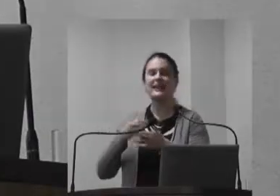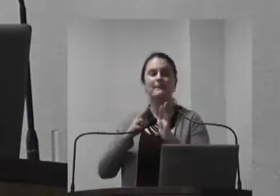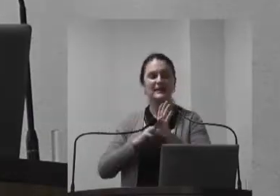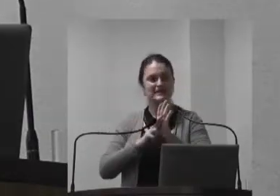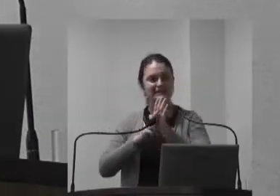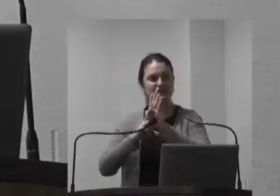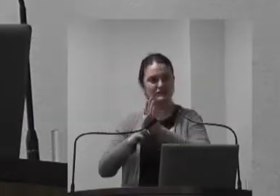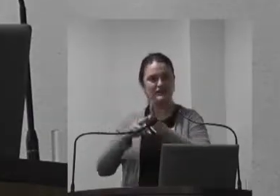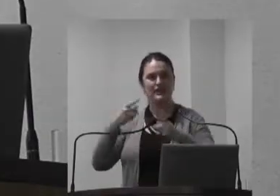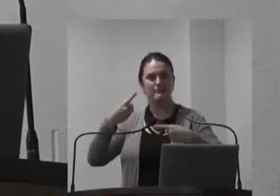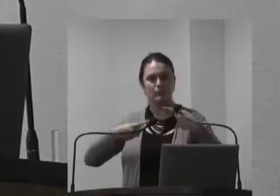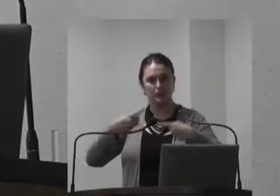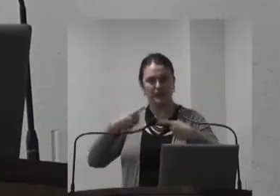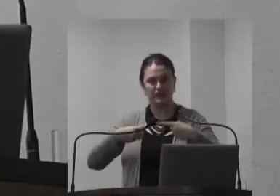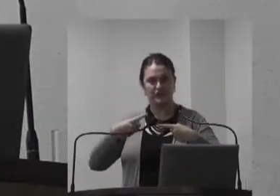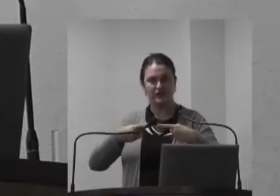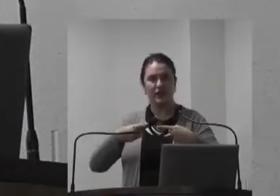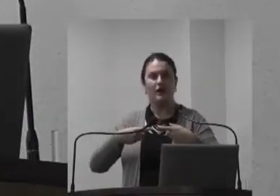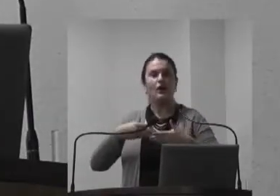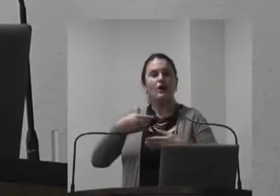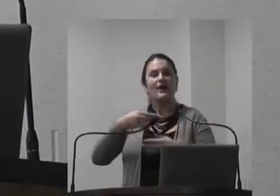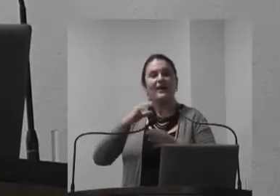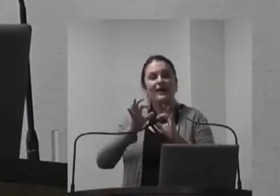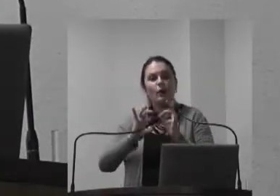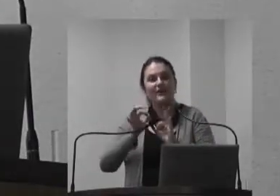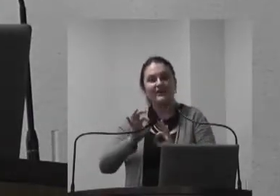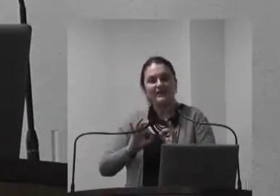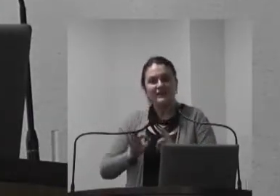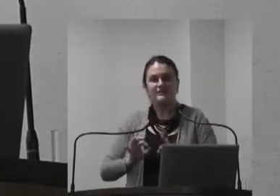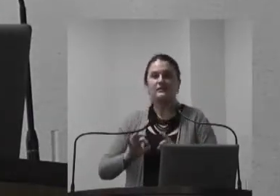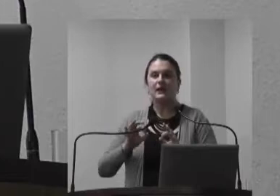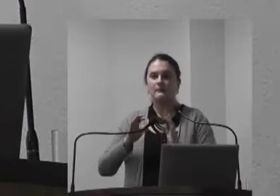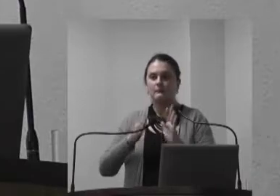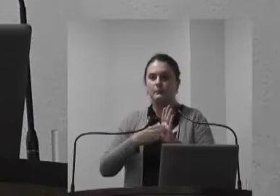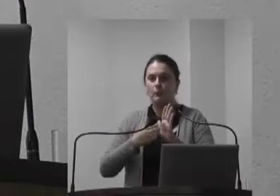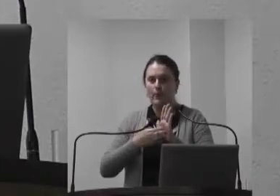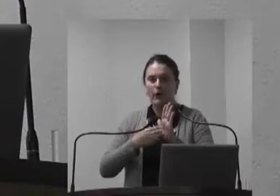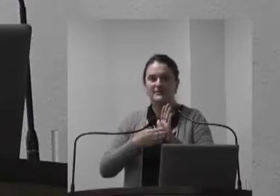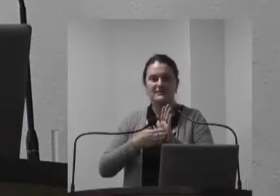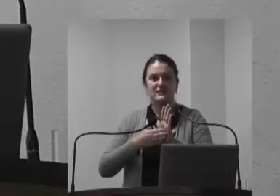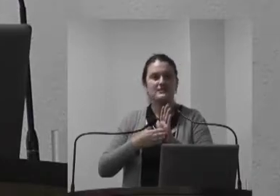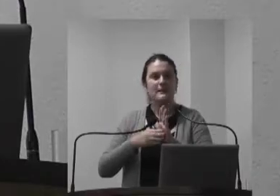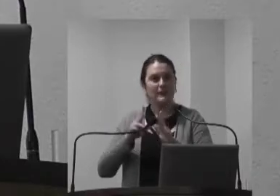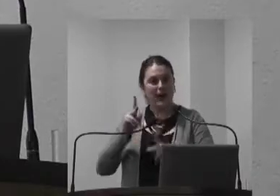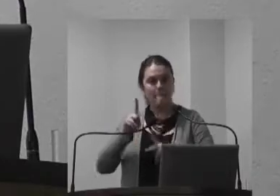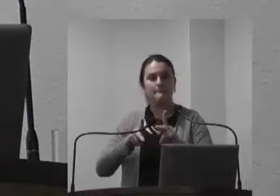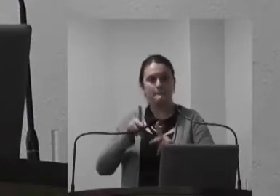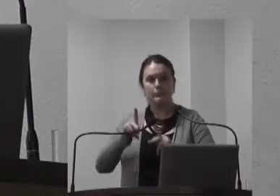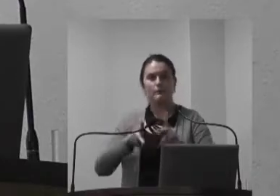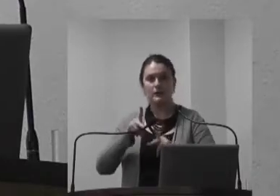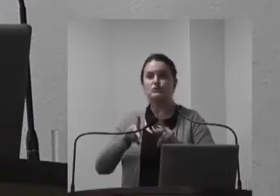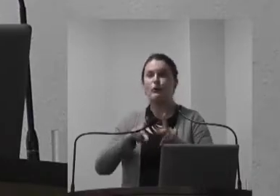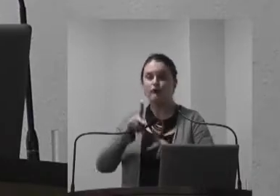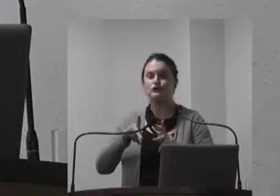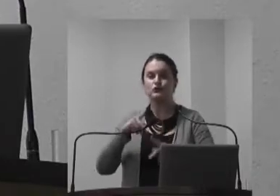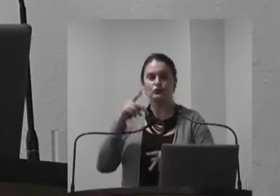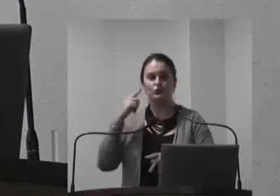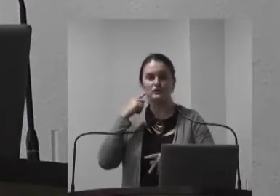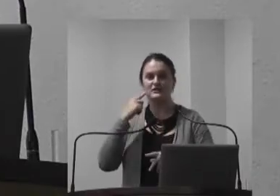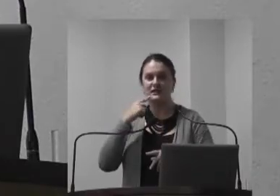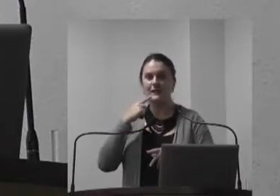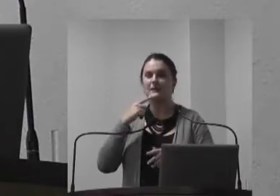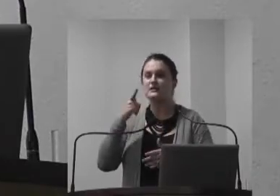as partes de representatividade política, organizem, né, propostas para os